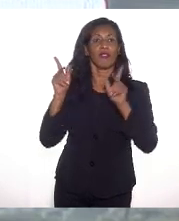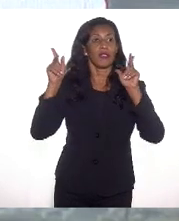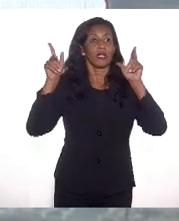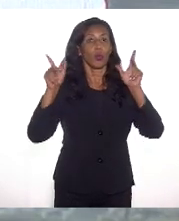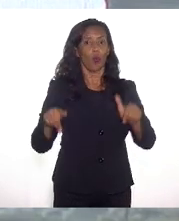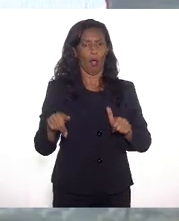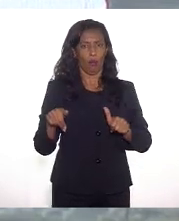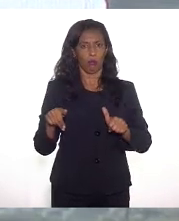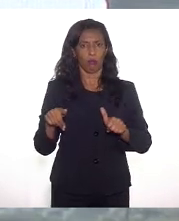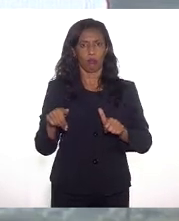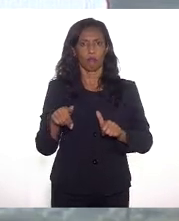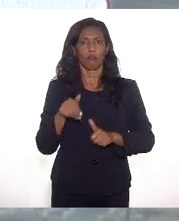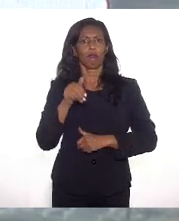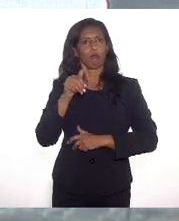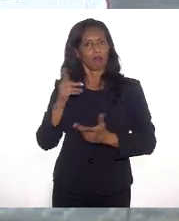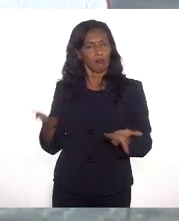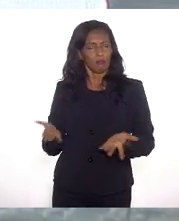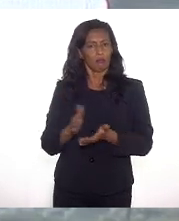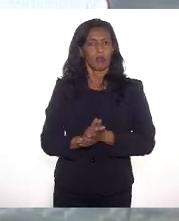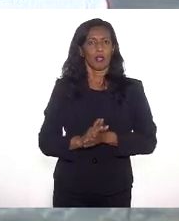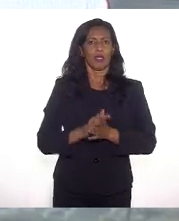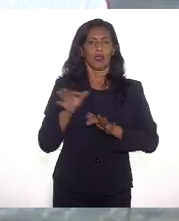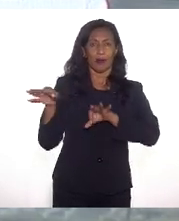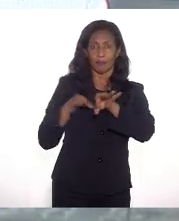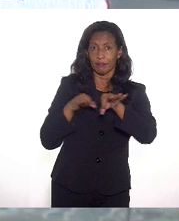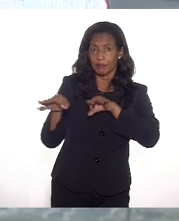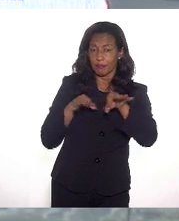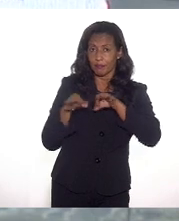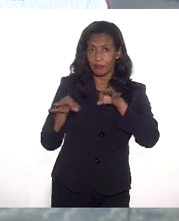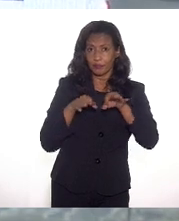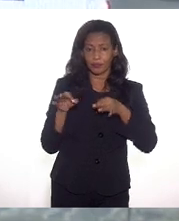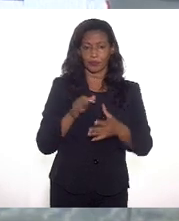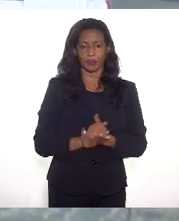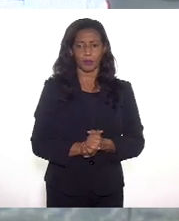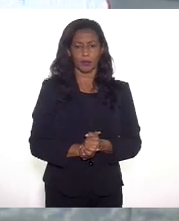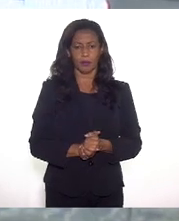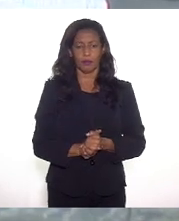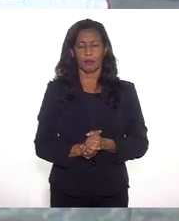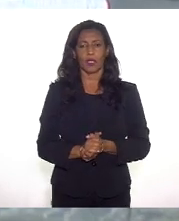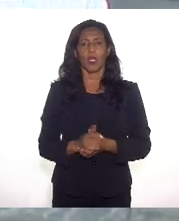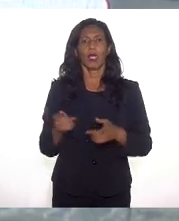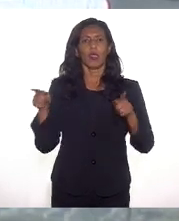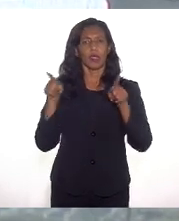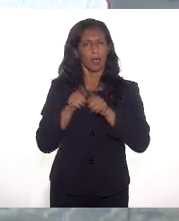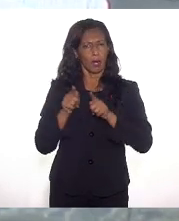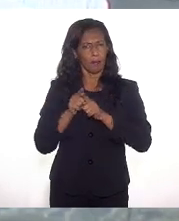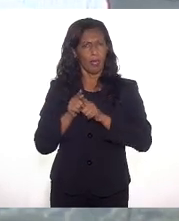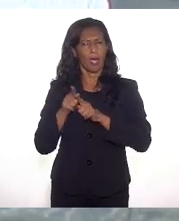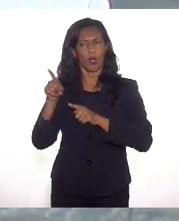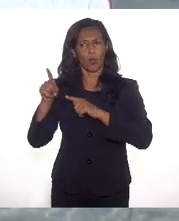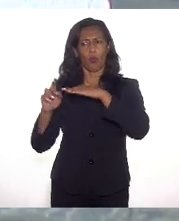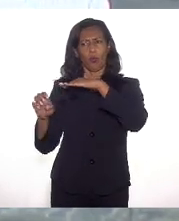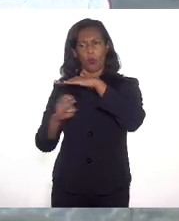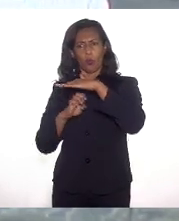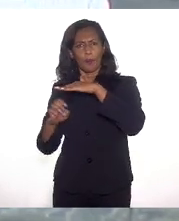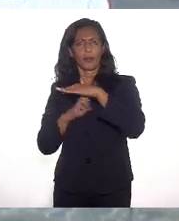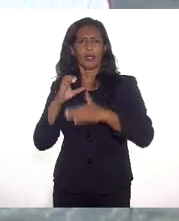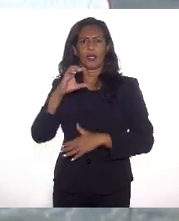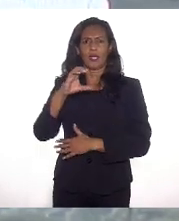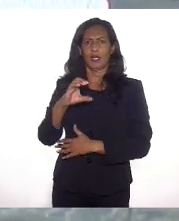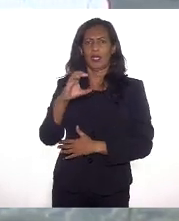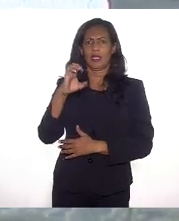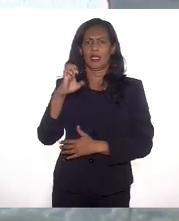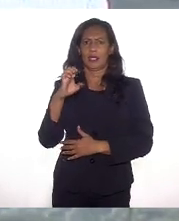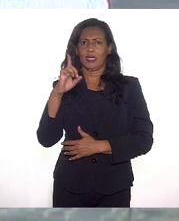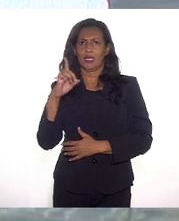Da mesma forma que estamos fazendo aqui, faremos também com os recursos oriundos da concessão da SEDAI, porque sabemos que é uma ânsia